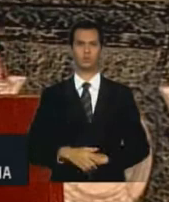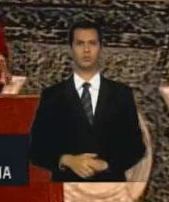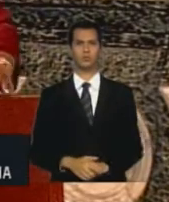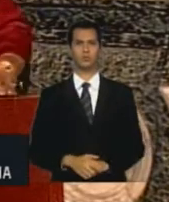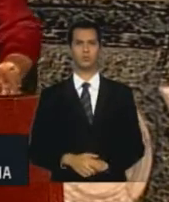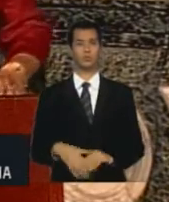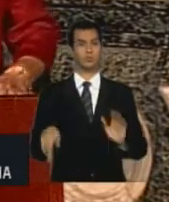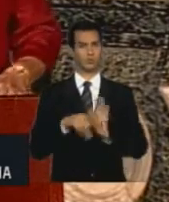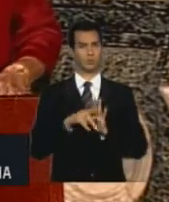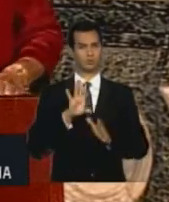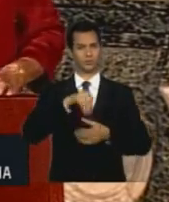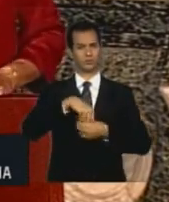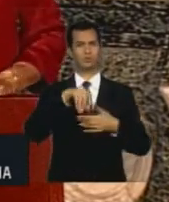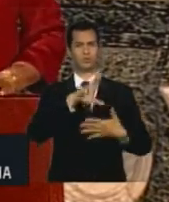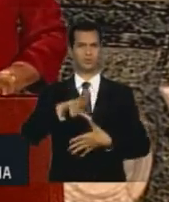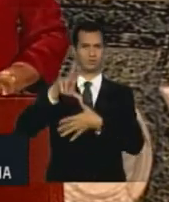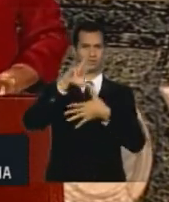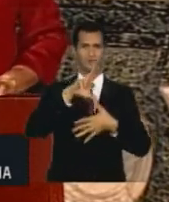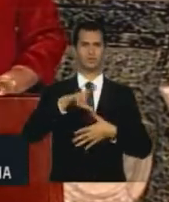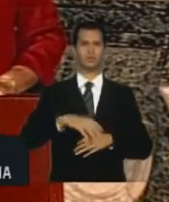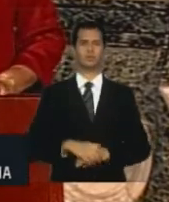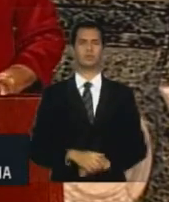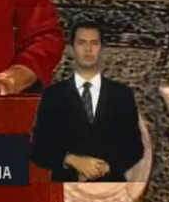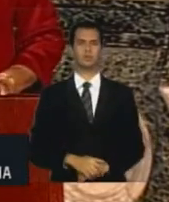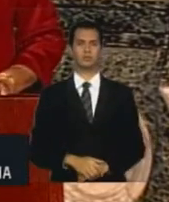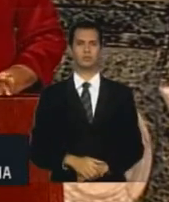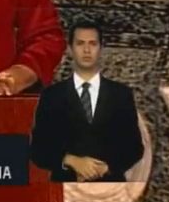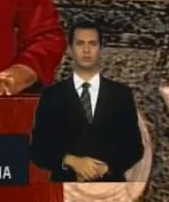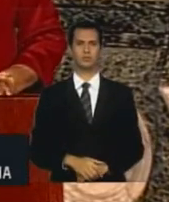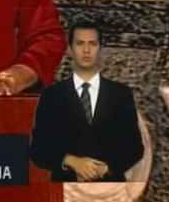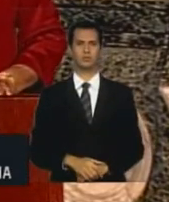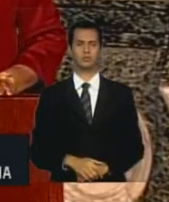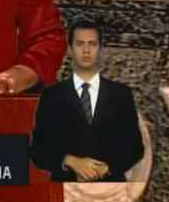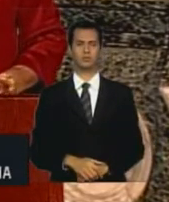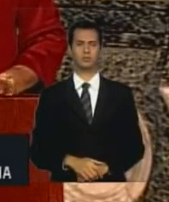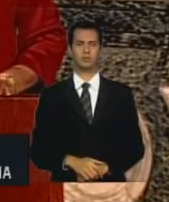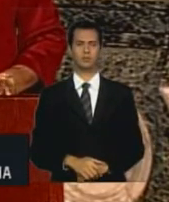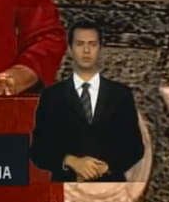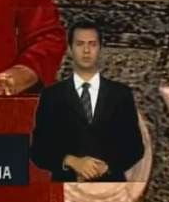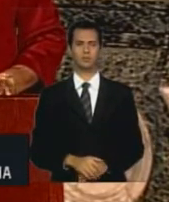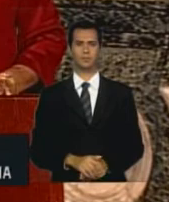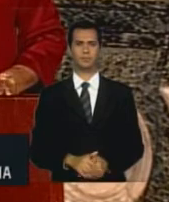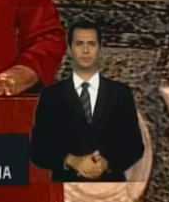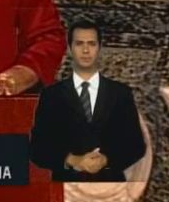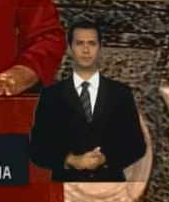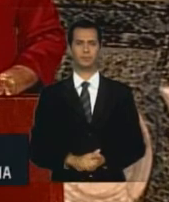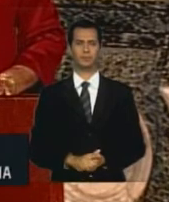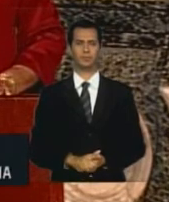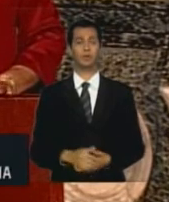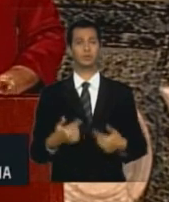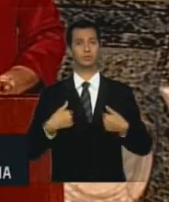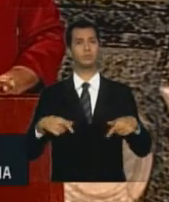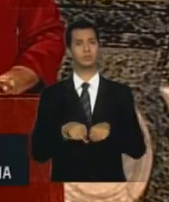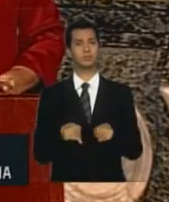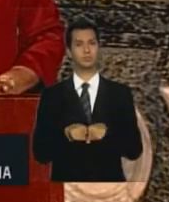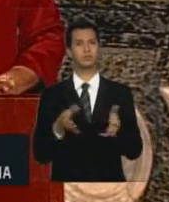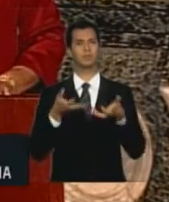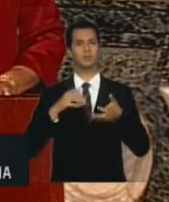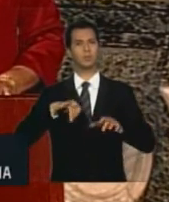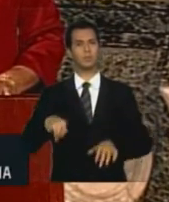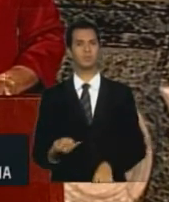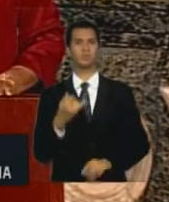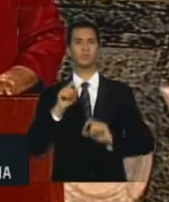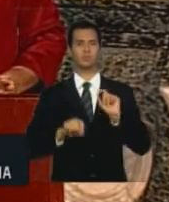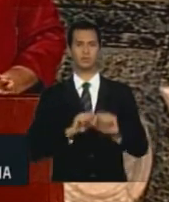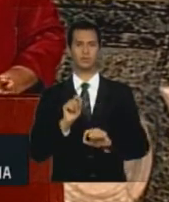parte latino-americana. Além disso, eu queria aproveitar e